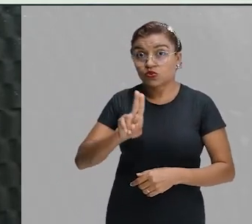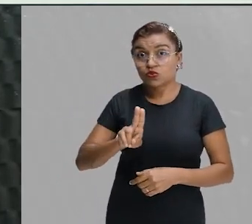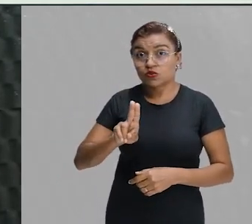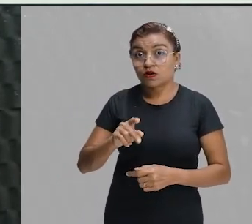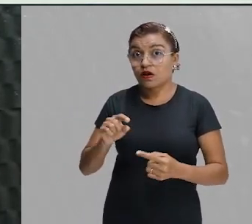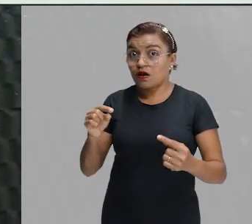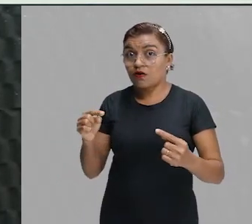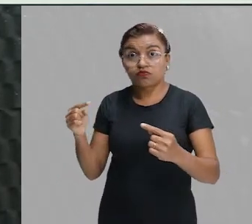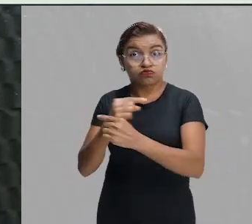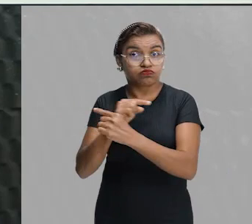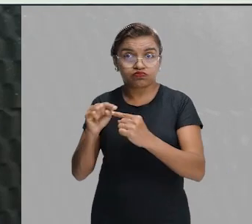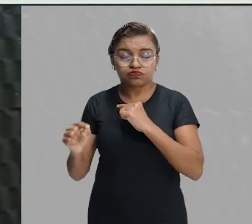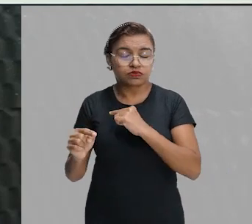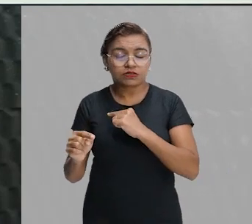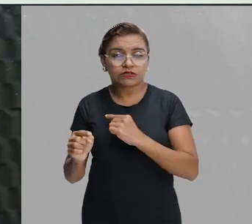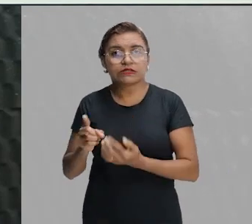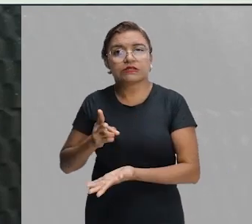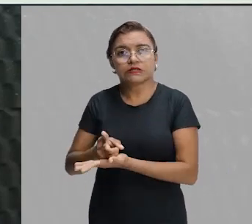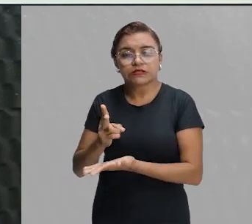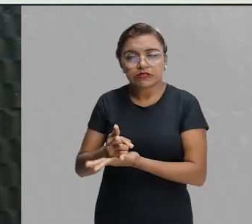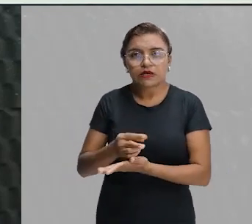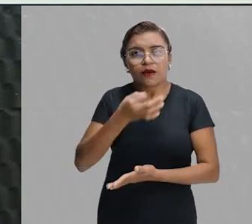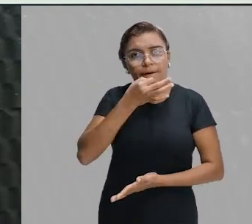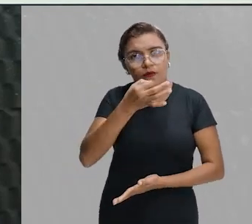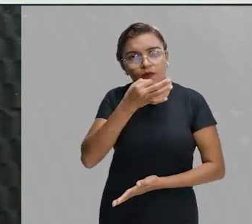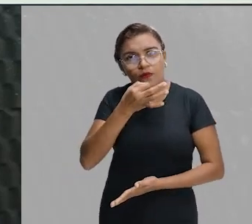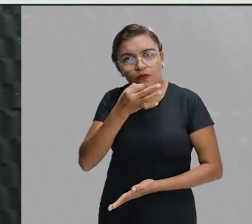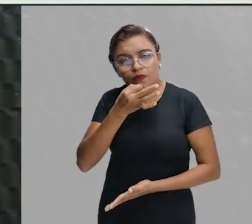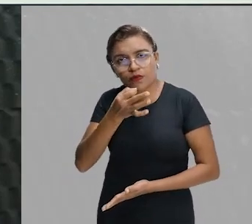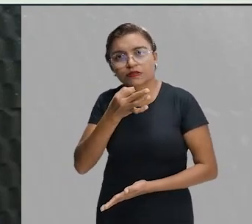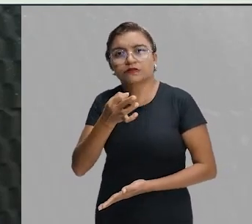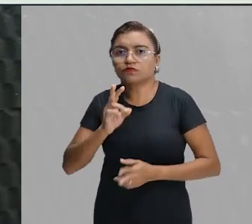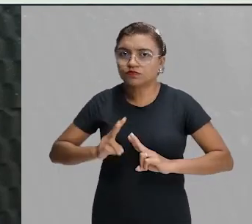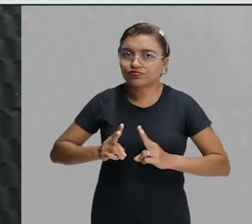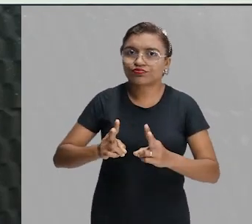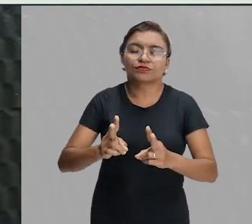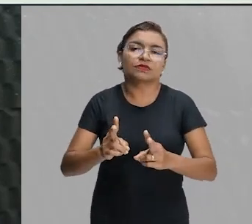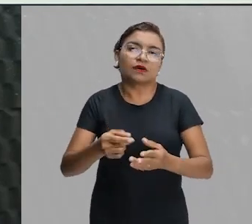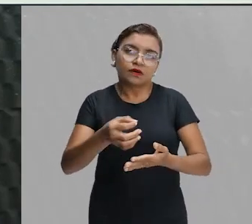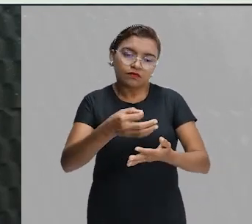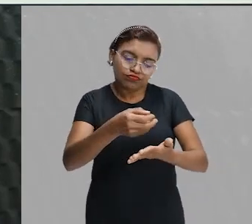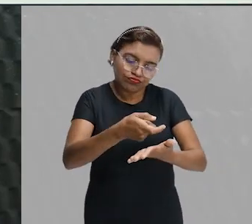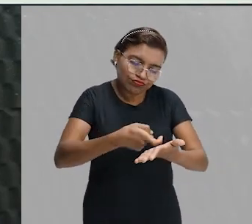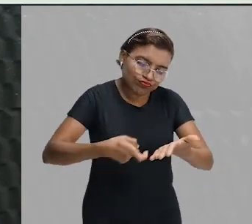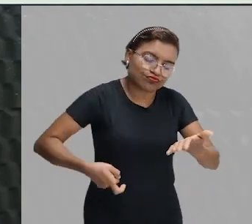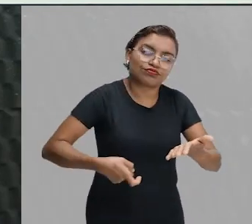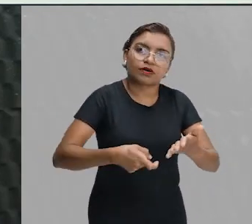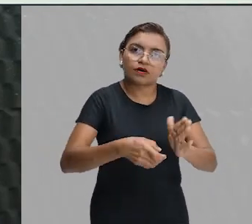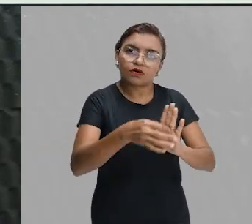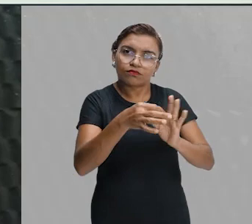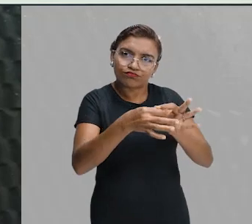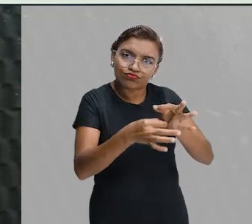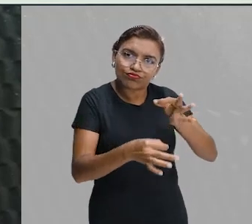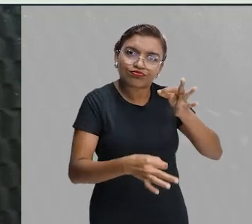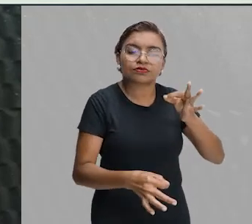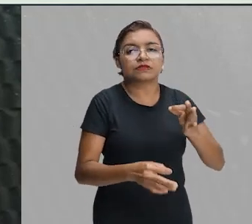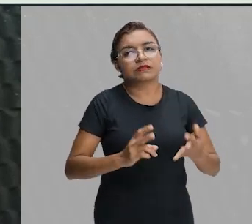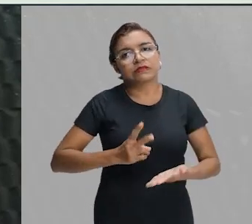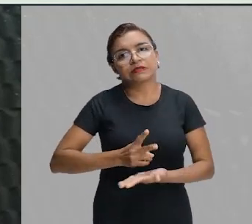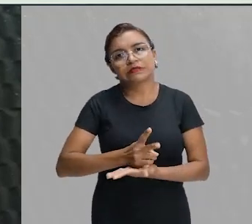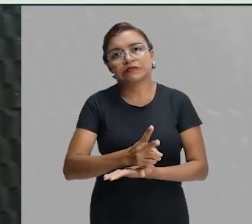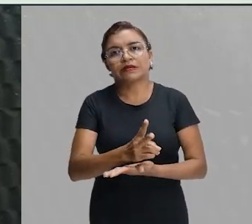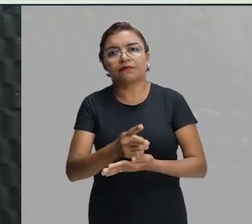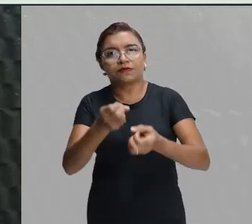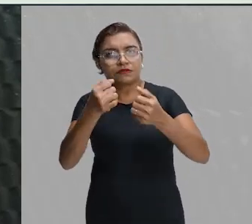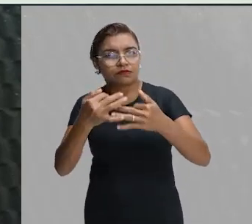e seguir aquilo, seguir a minha argumentação, seguir um ritmo na minha argumentação e utilizar sempre aquilo que eu estou tomando